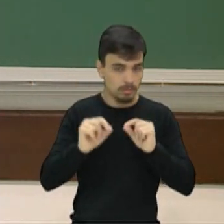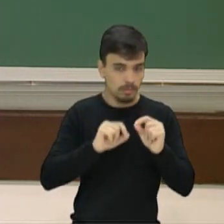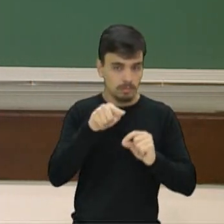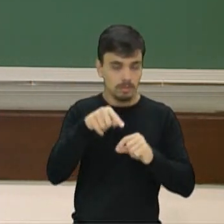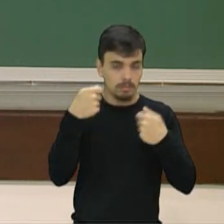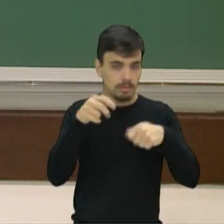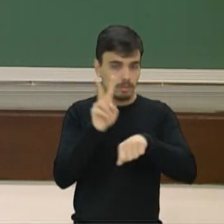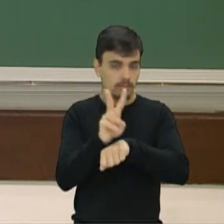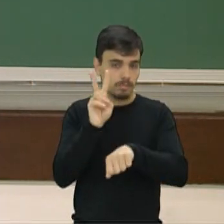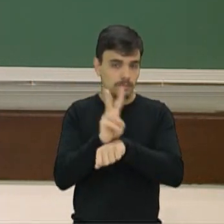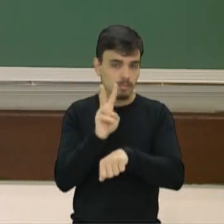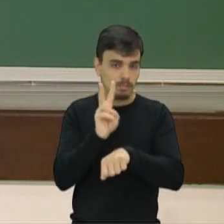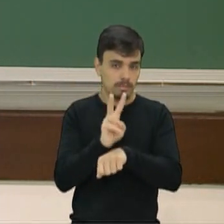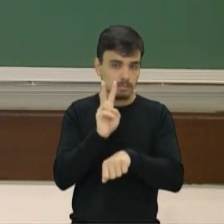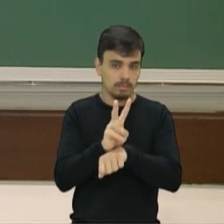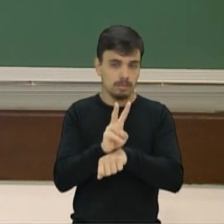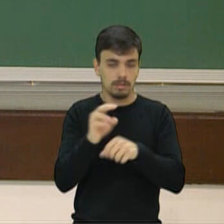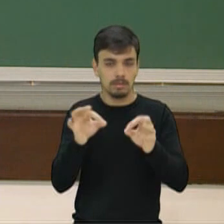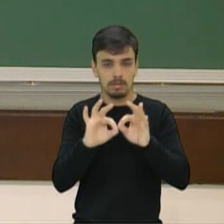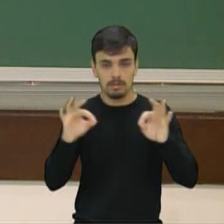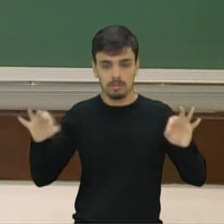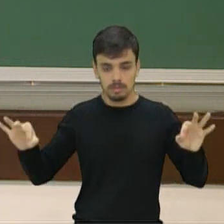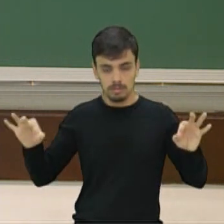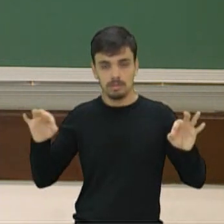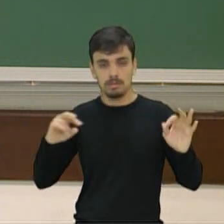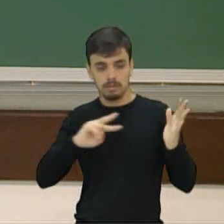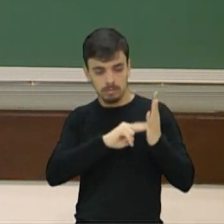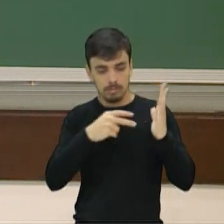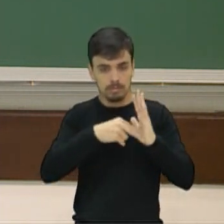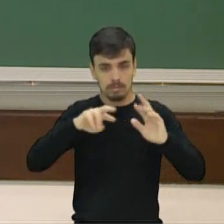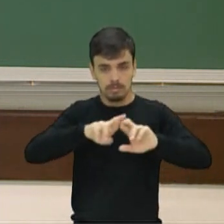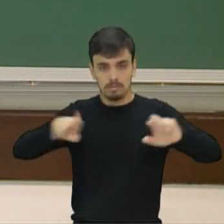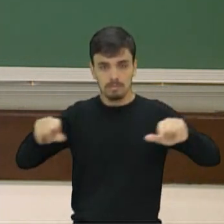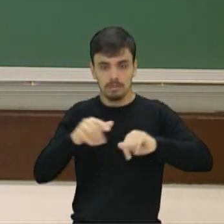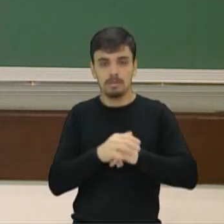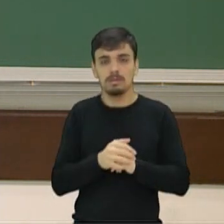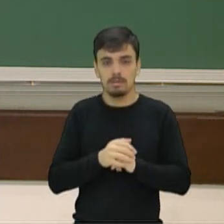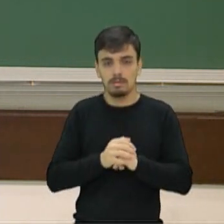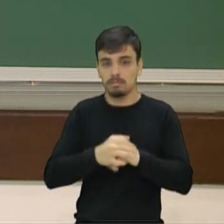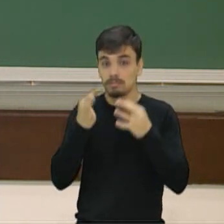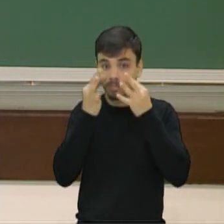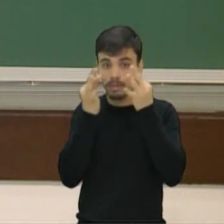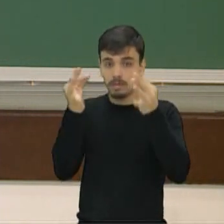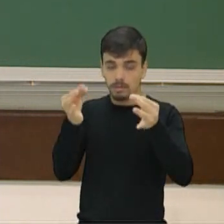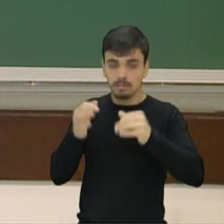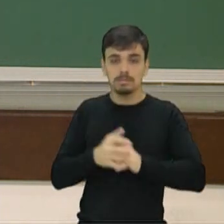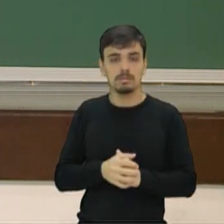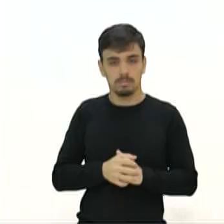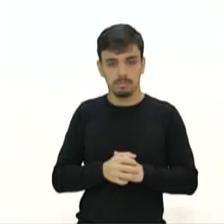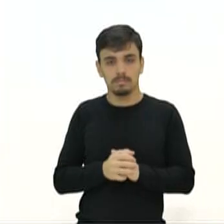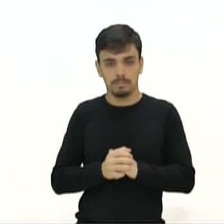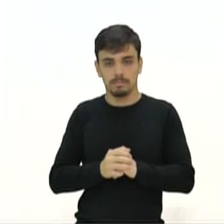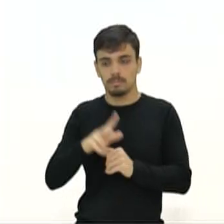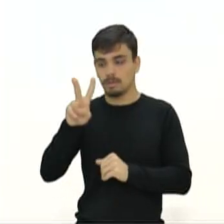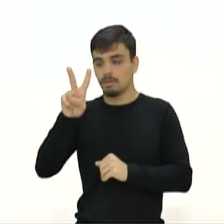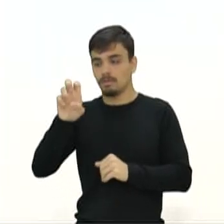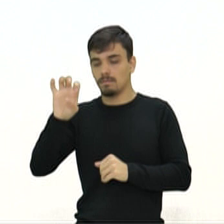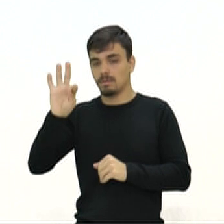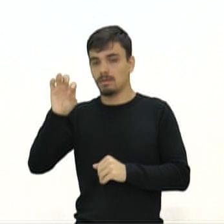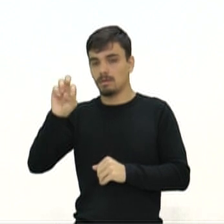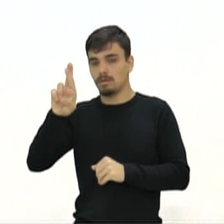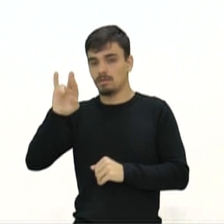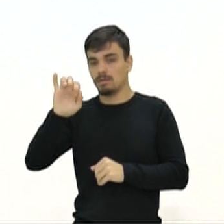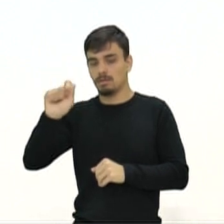tem que tomar cuidado que ela tem uma direção e ela tem um sentido, tá? Fique atento. É uma grandeza vetorial. Ela